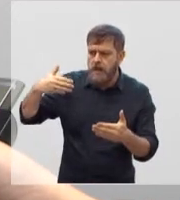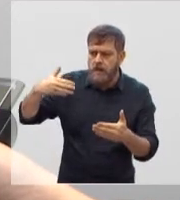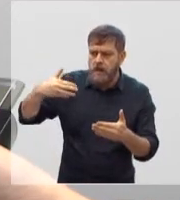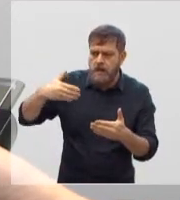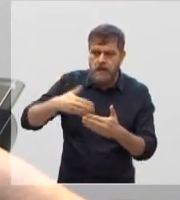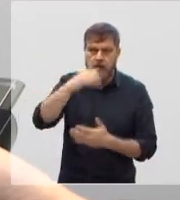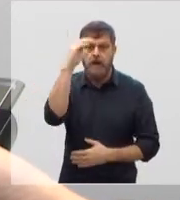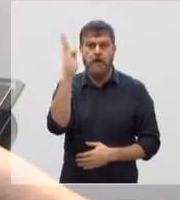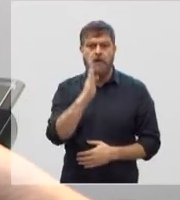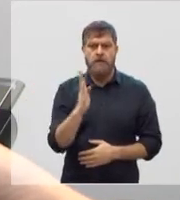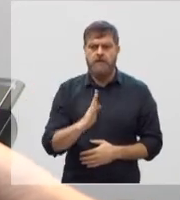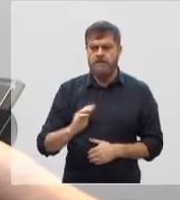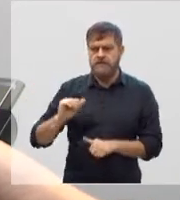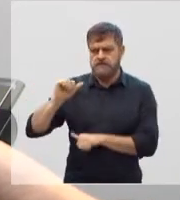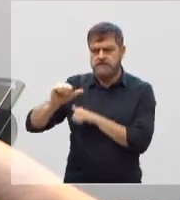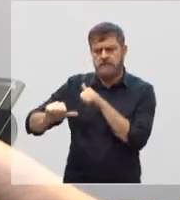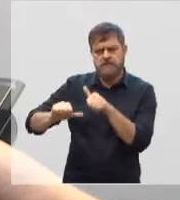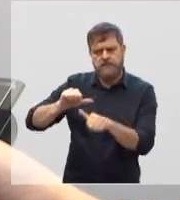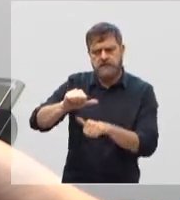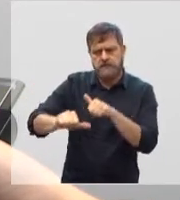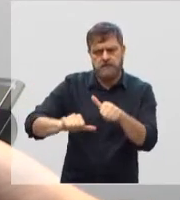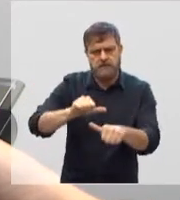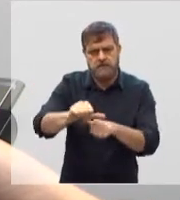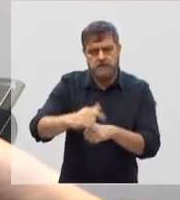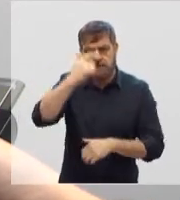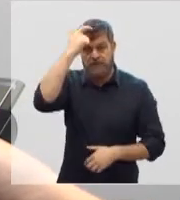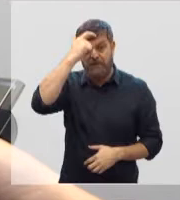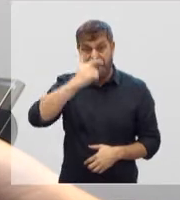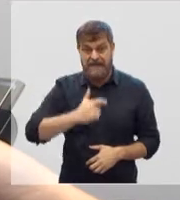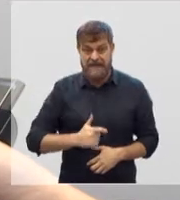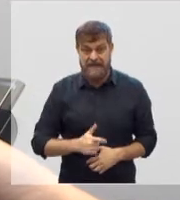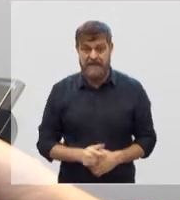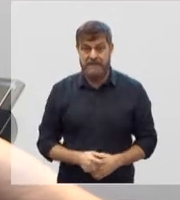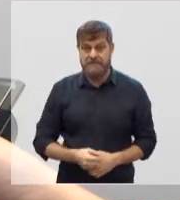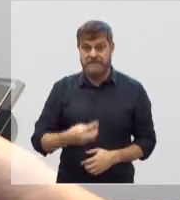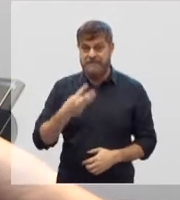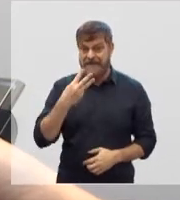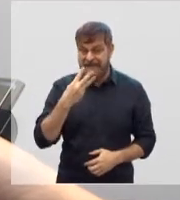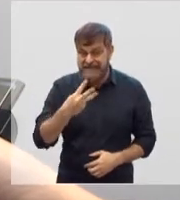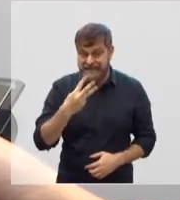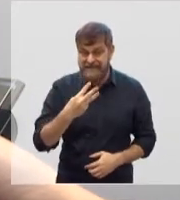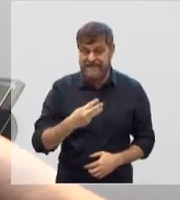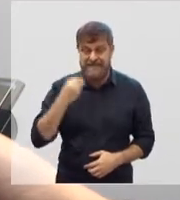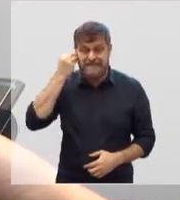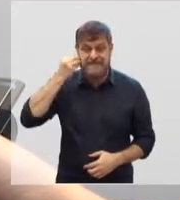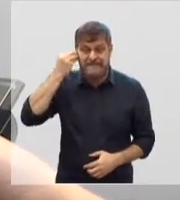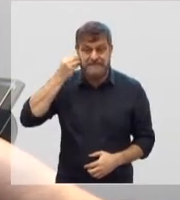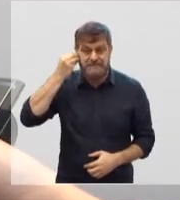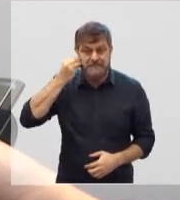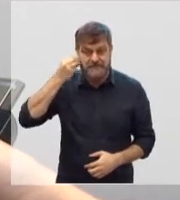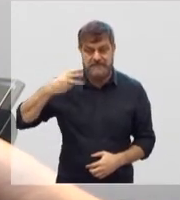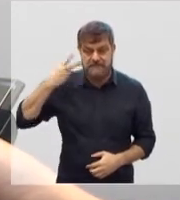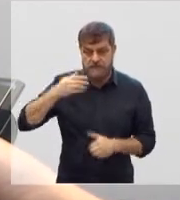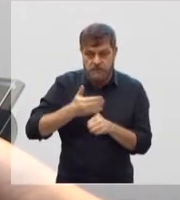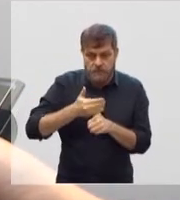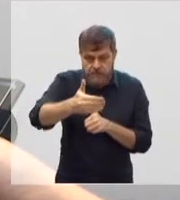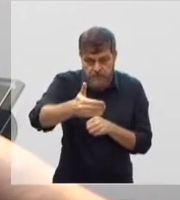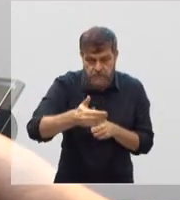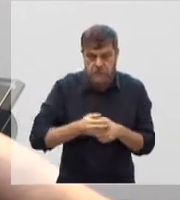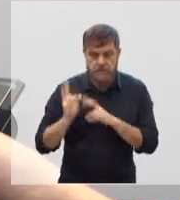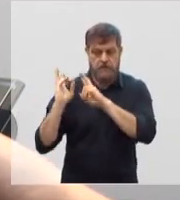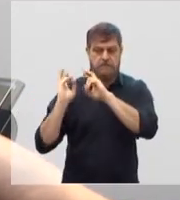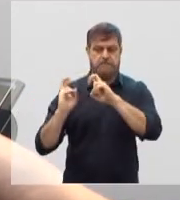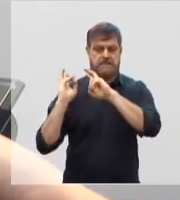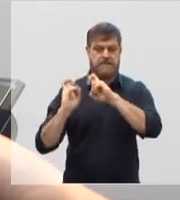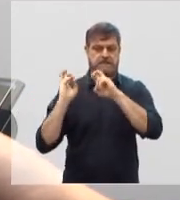no país. E eu, como estou envolvido nesses últimos 3 mandatos consecutivos, claro